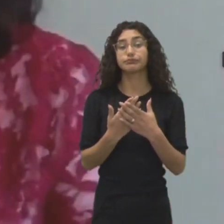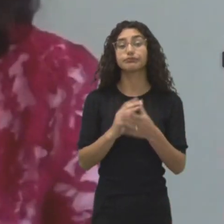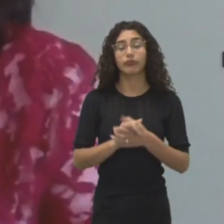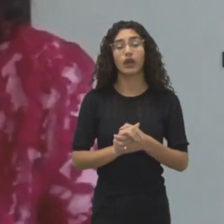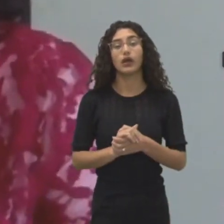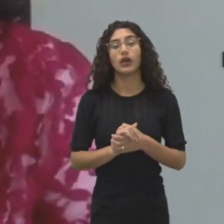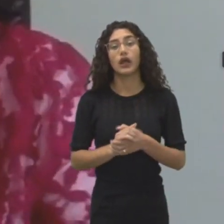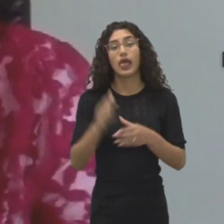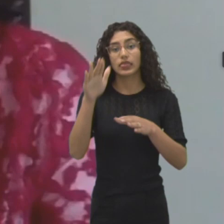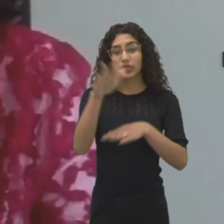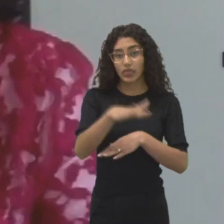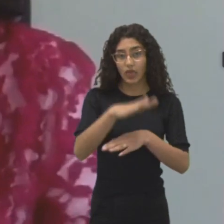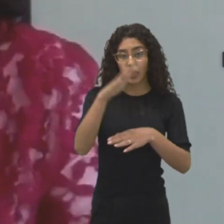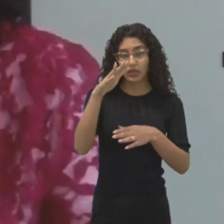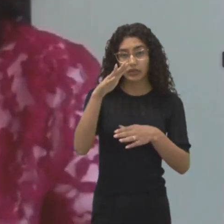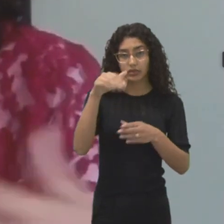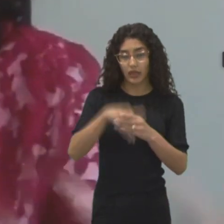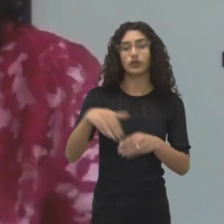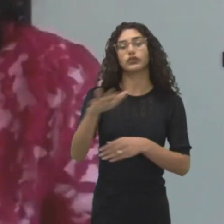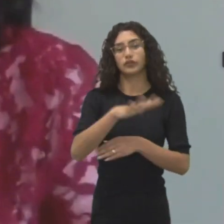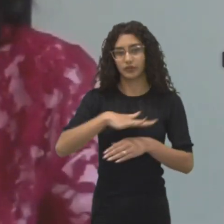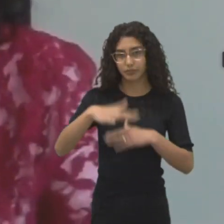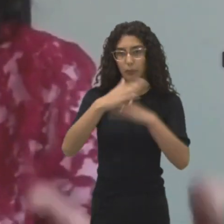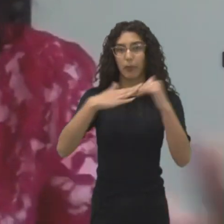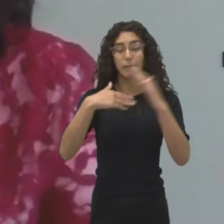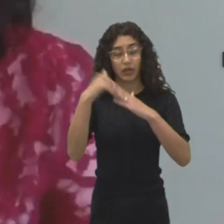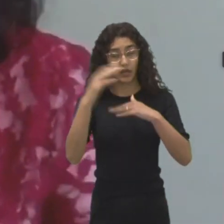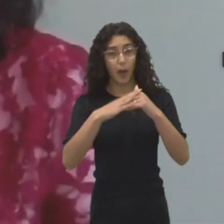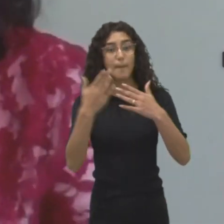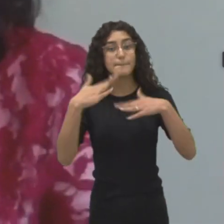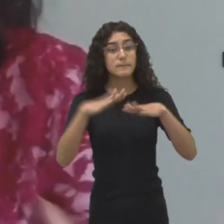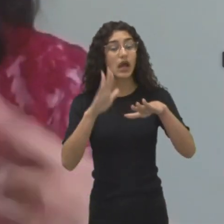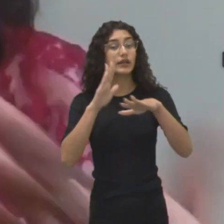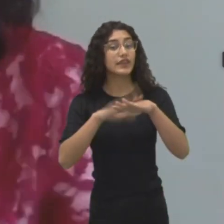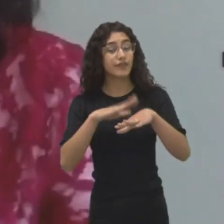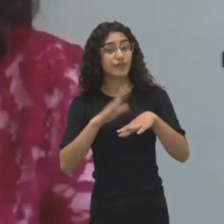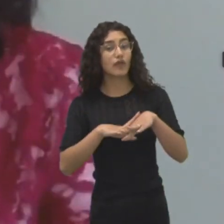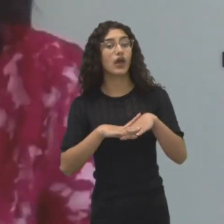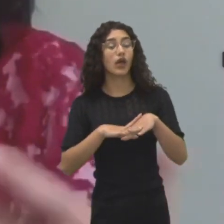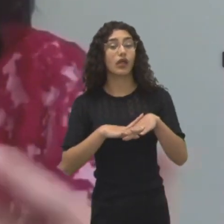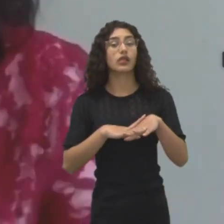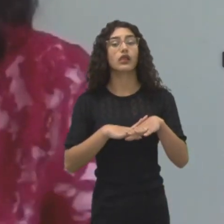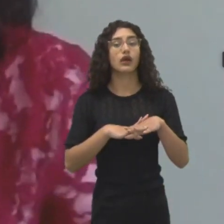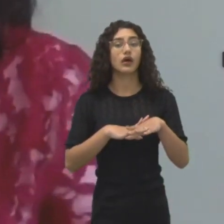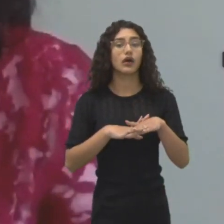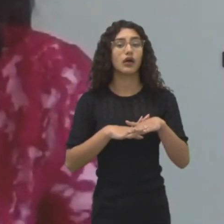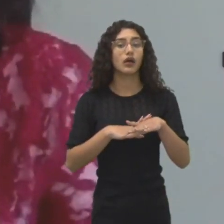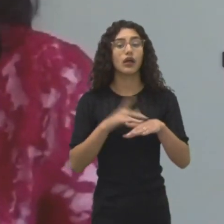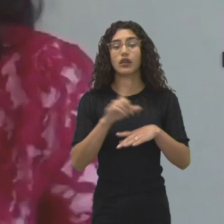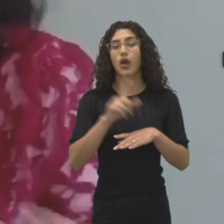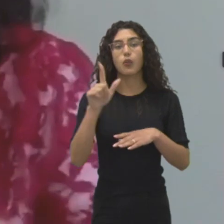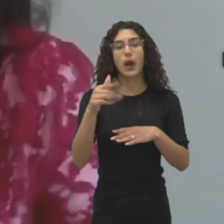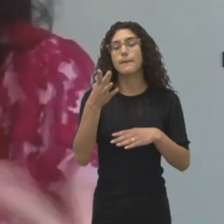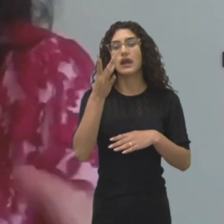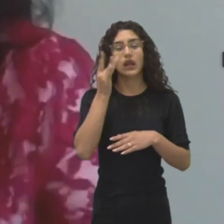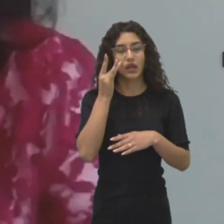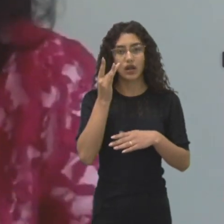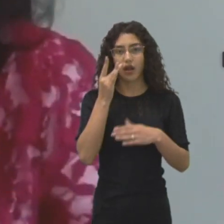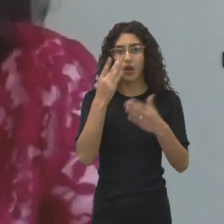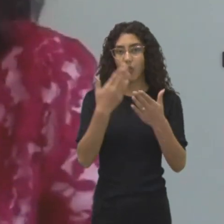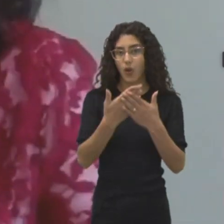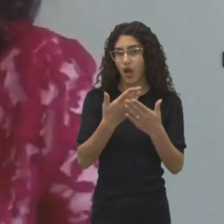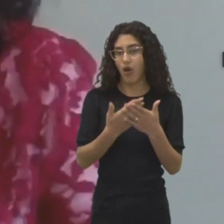essencial do componente de filosofia, mas foi feita no período que não era aula presencial, então